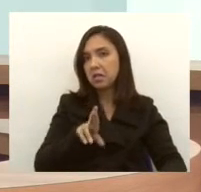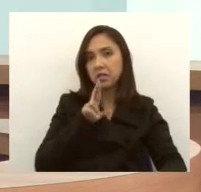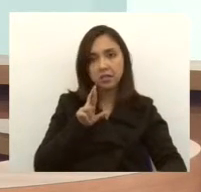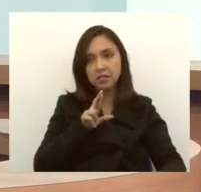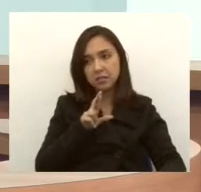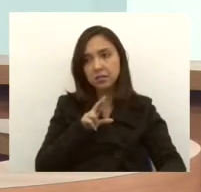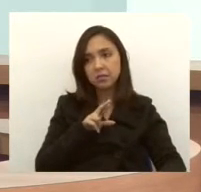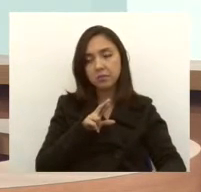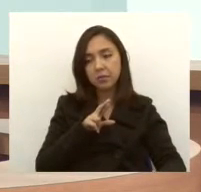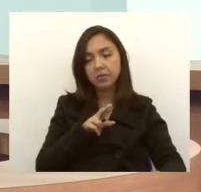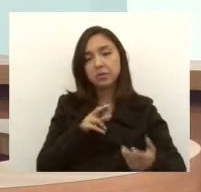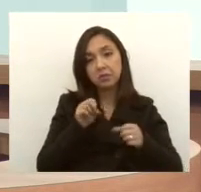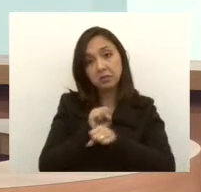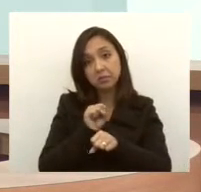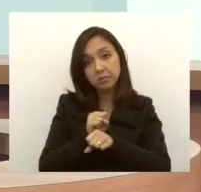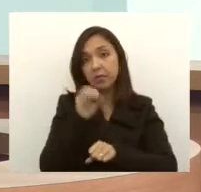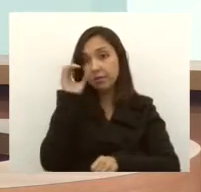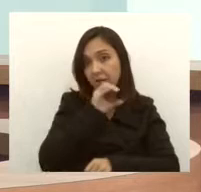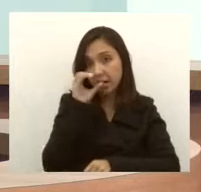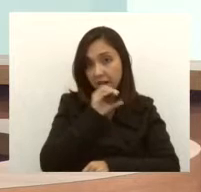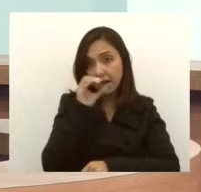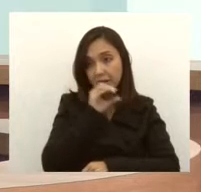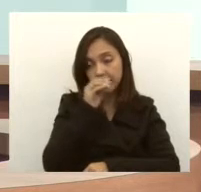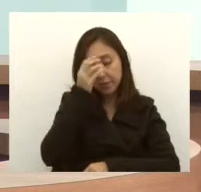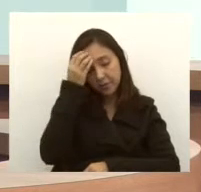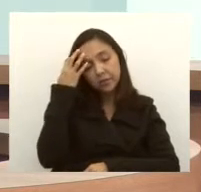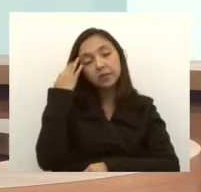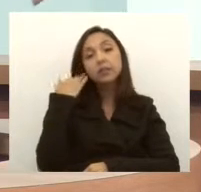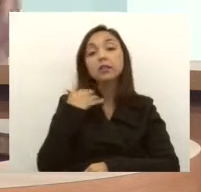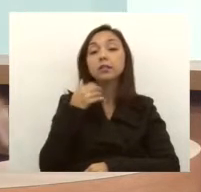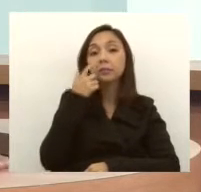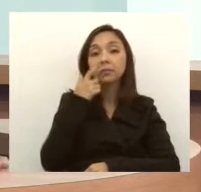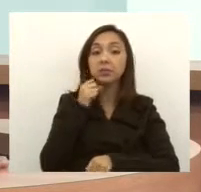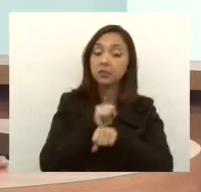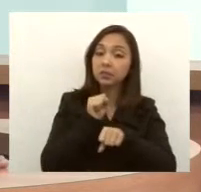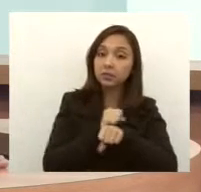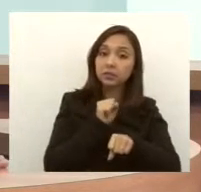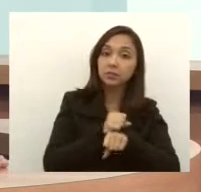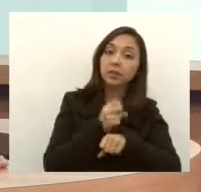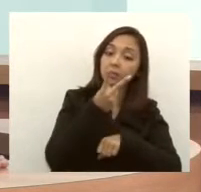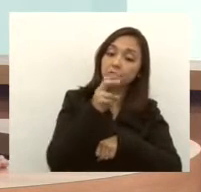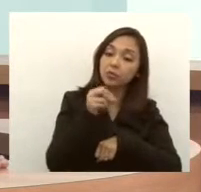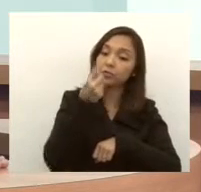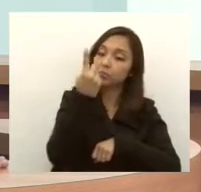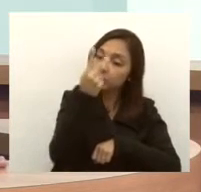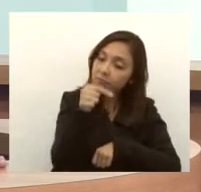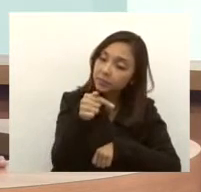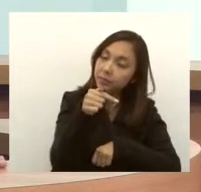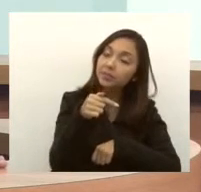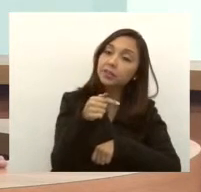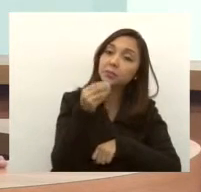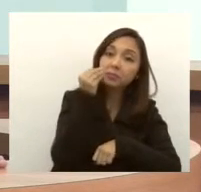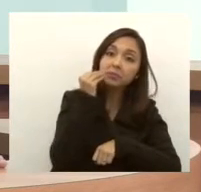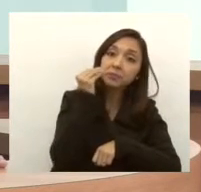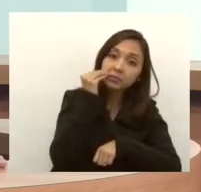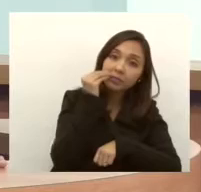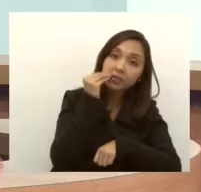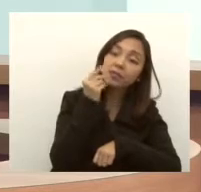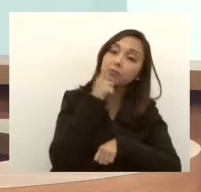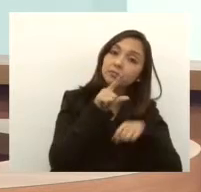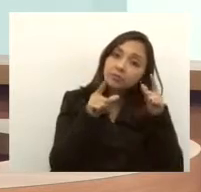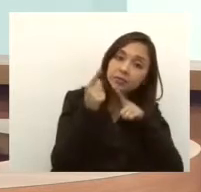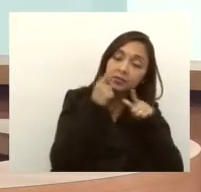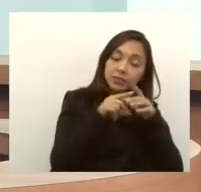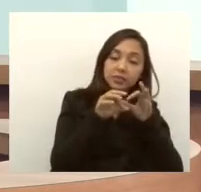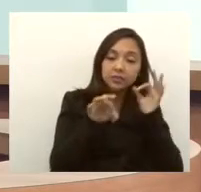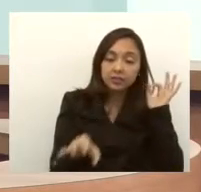seu requerimento, espero que em breve, e tenha uma resposta satisfatória, e espere até 2017 para tentar conseguir essa